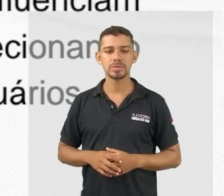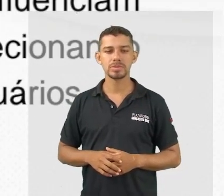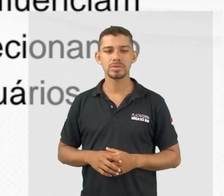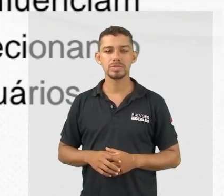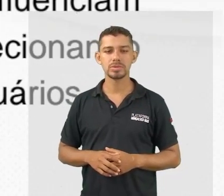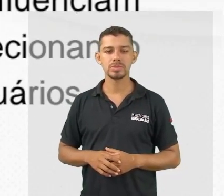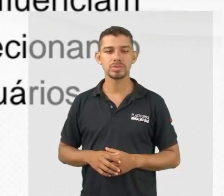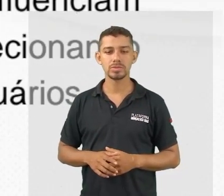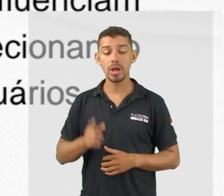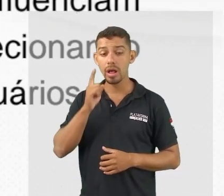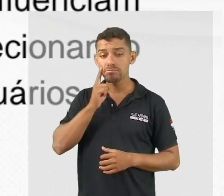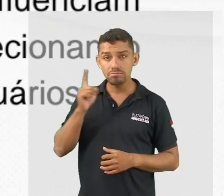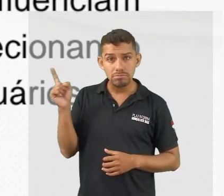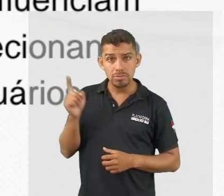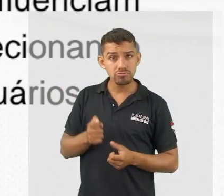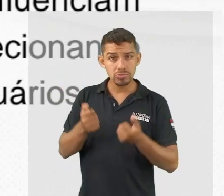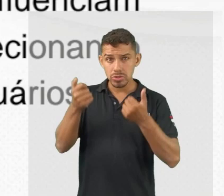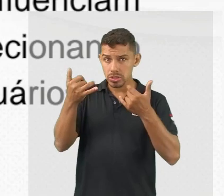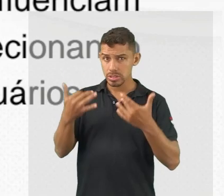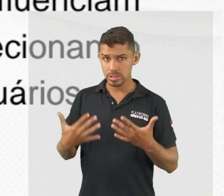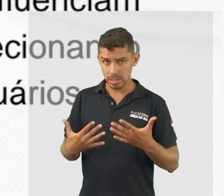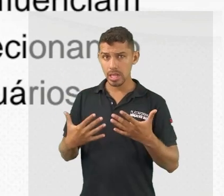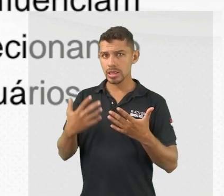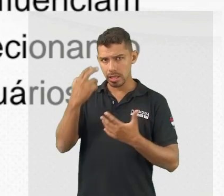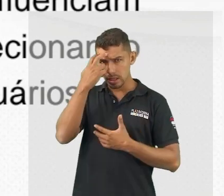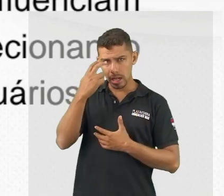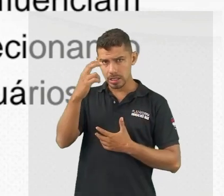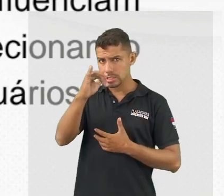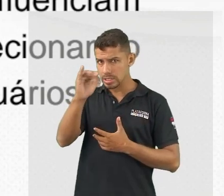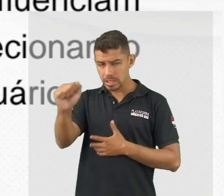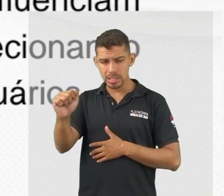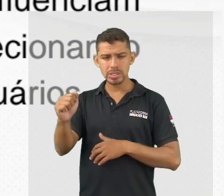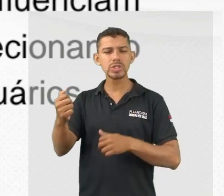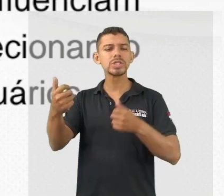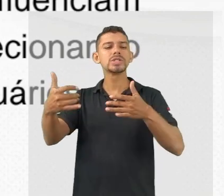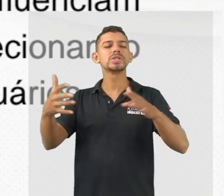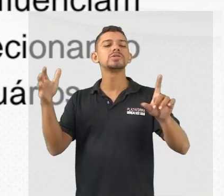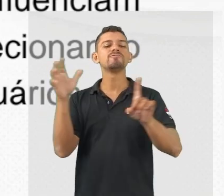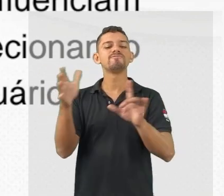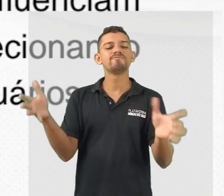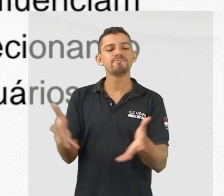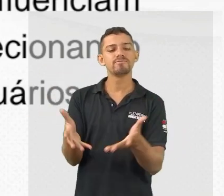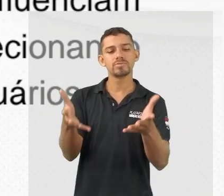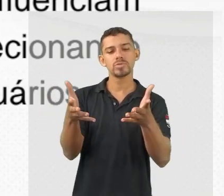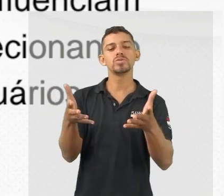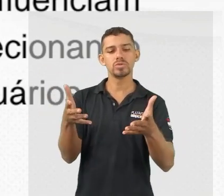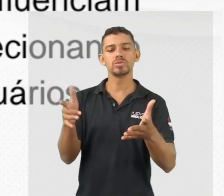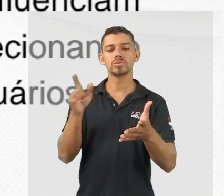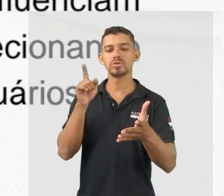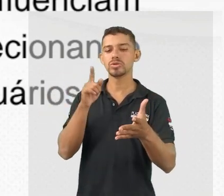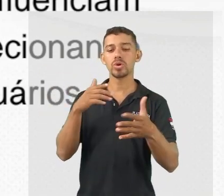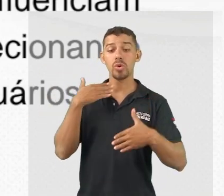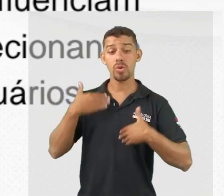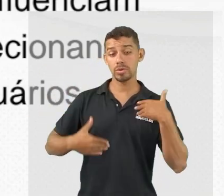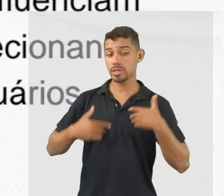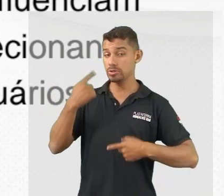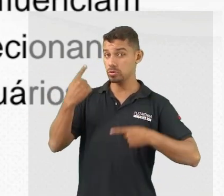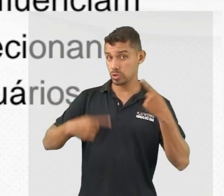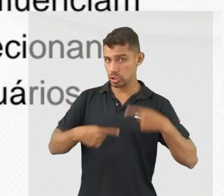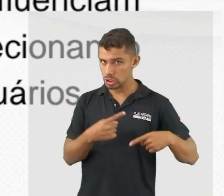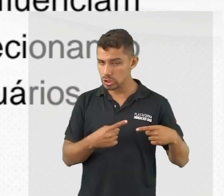Os algoritmos das plataformas digitais influenciam significativamente o comportamento político, uma vez